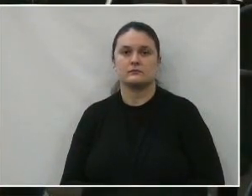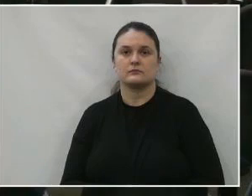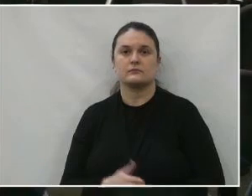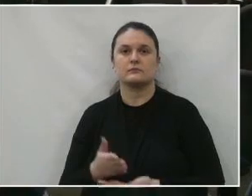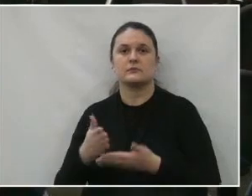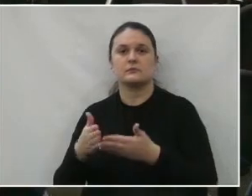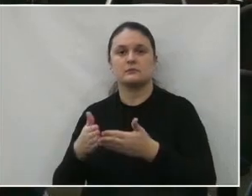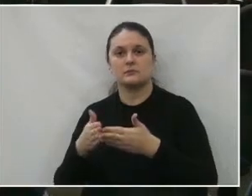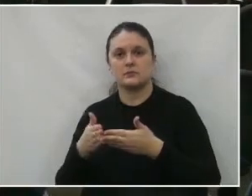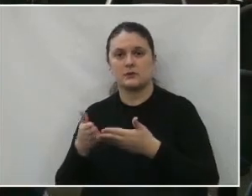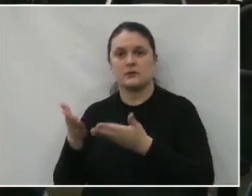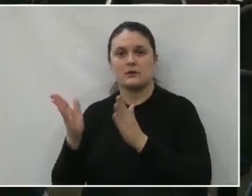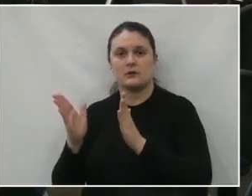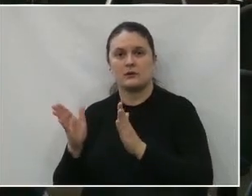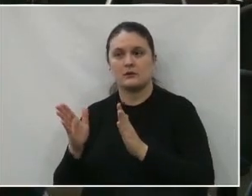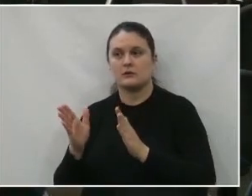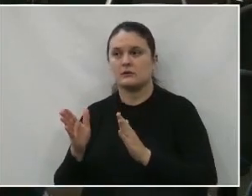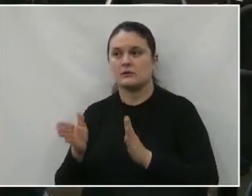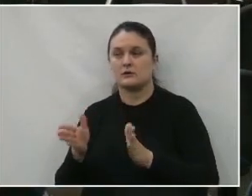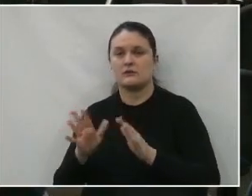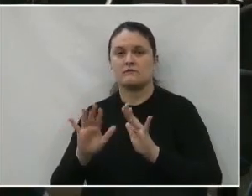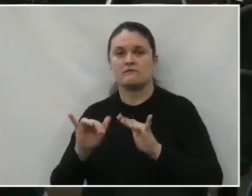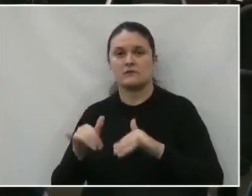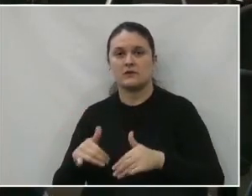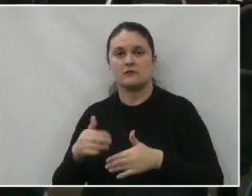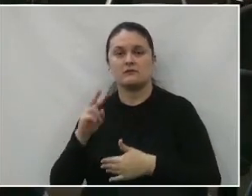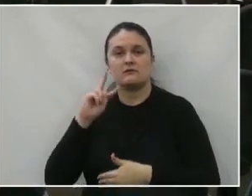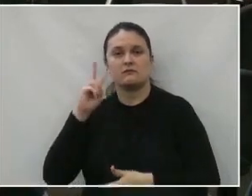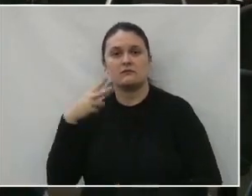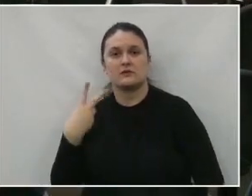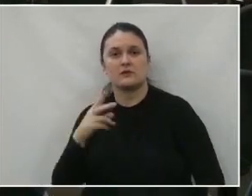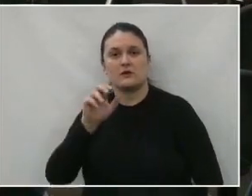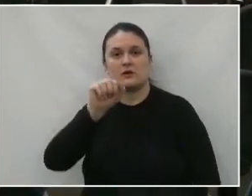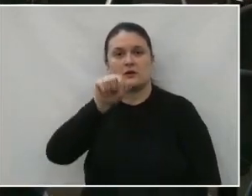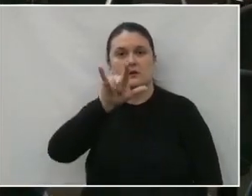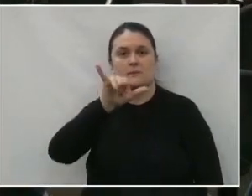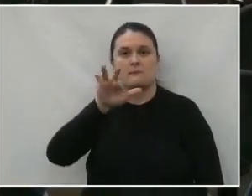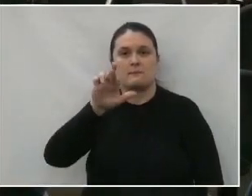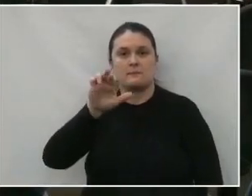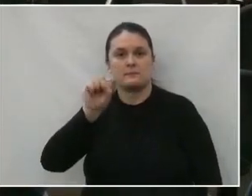Com a palavra, no final da ordem do dia, vereador Almires Bugai Filho.